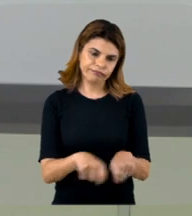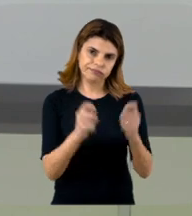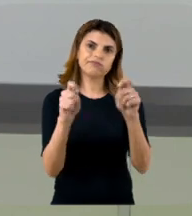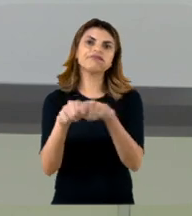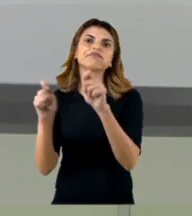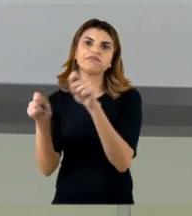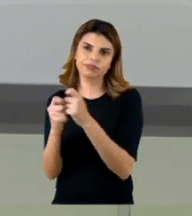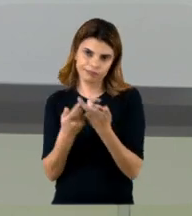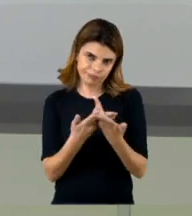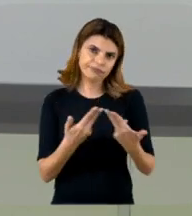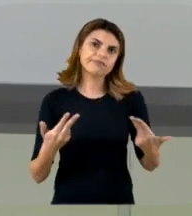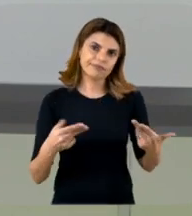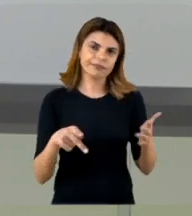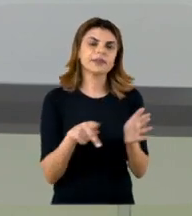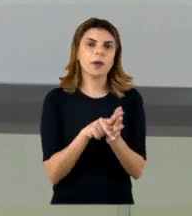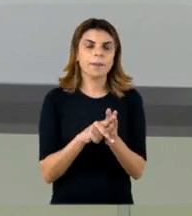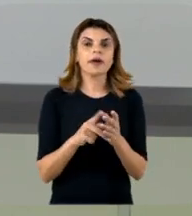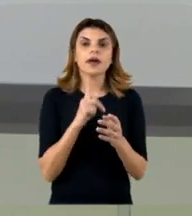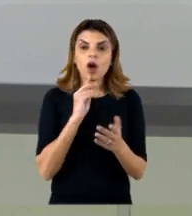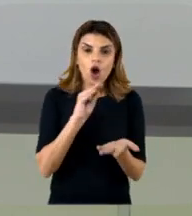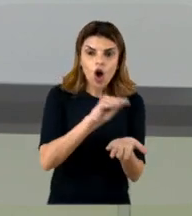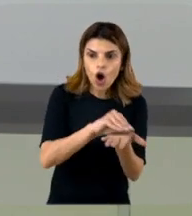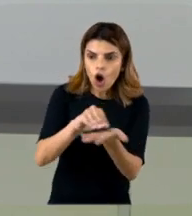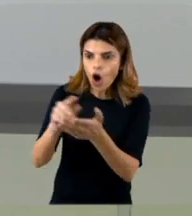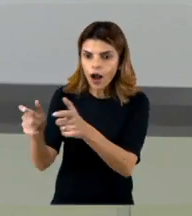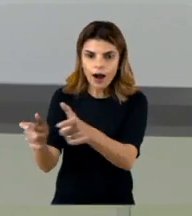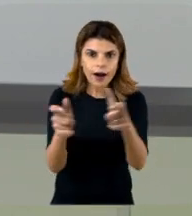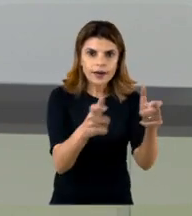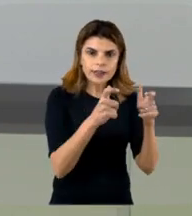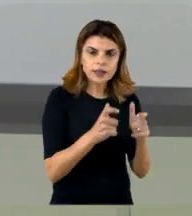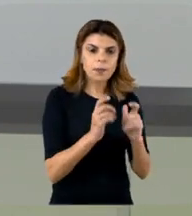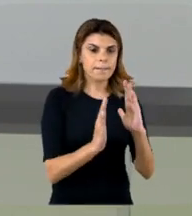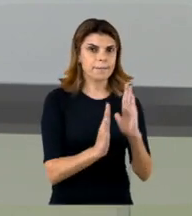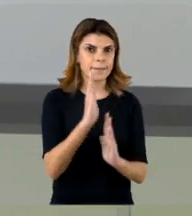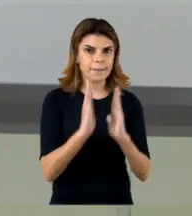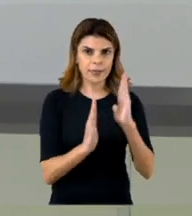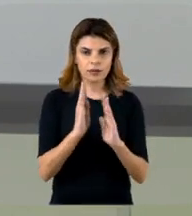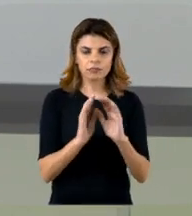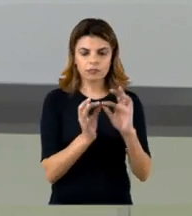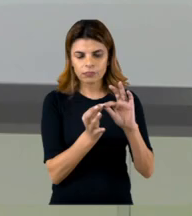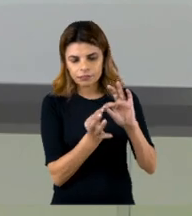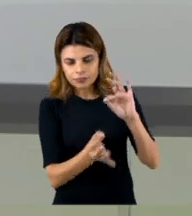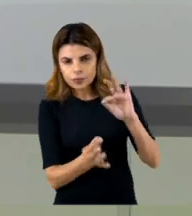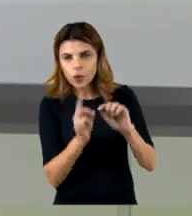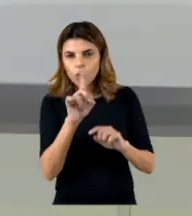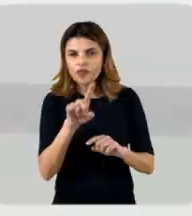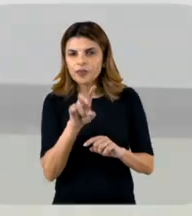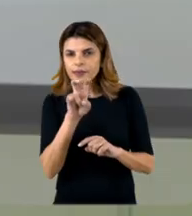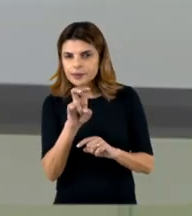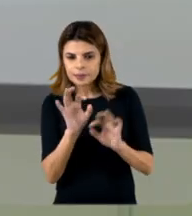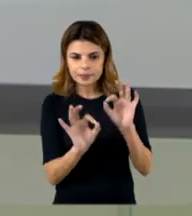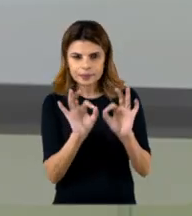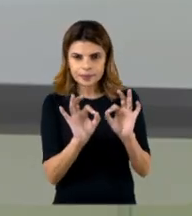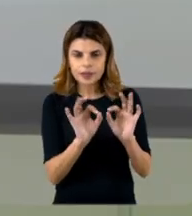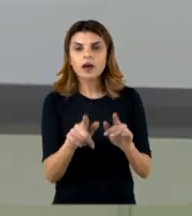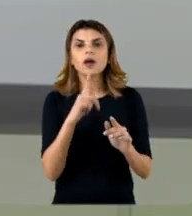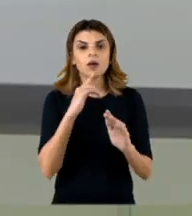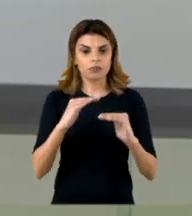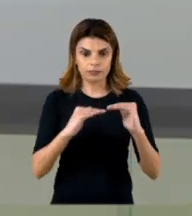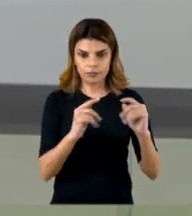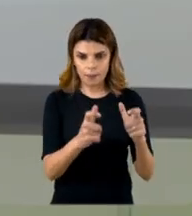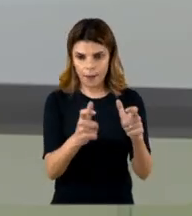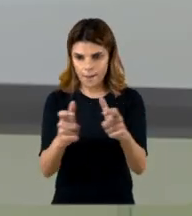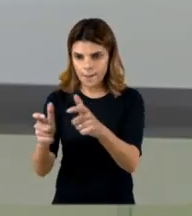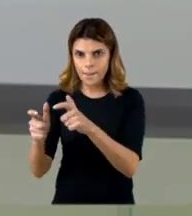ou danifiquem a estação disseminadora de larvicida, instaladas a uma altura não superior a 1,5 m. Vale ressaltar que